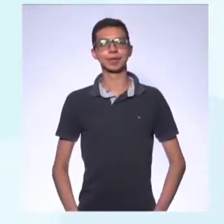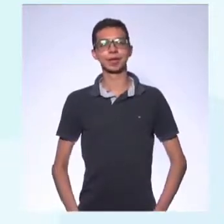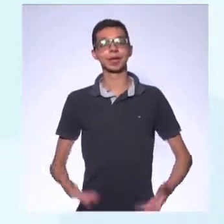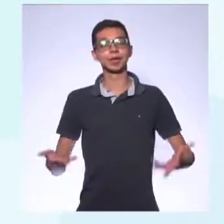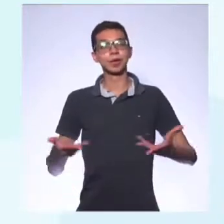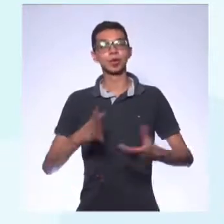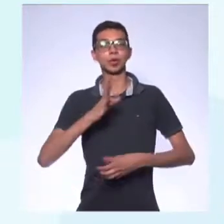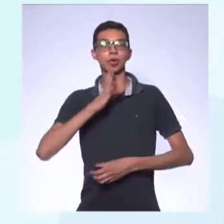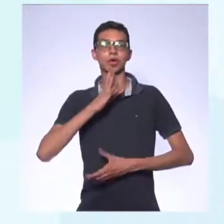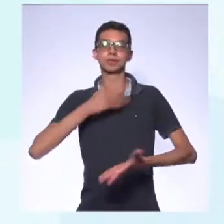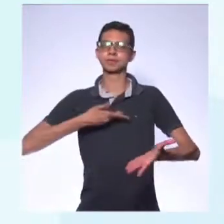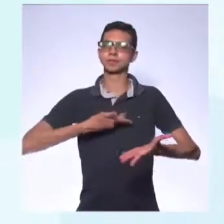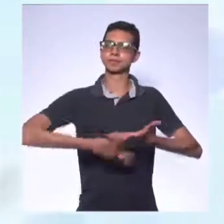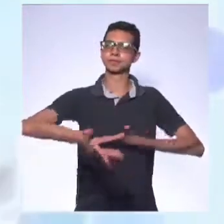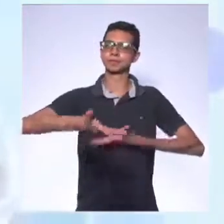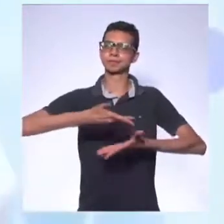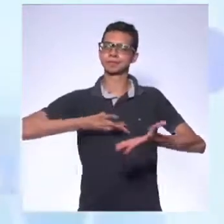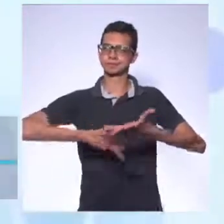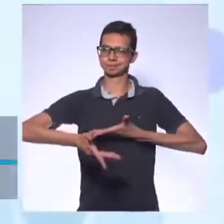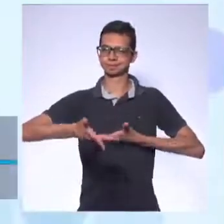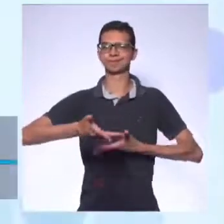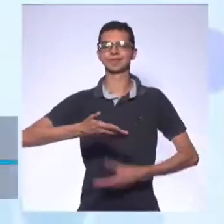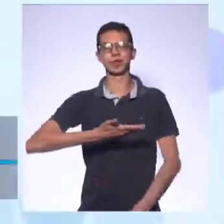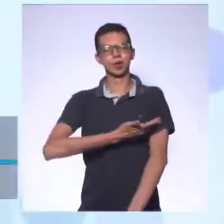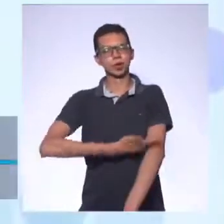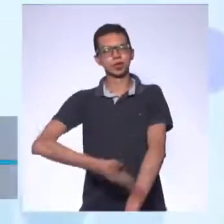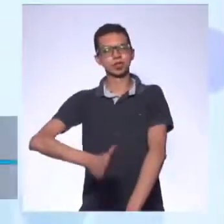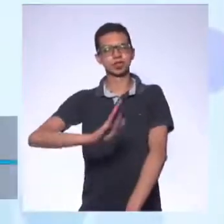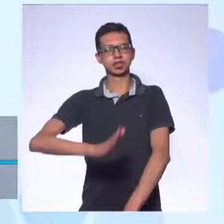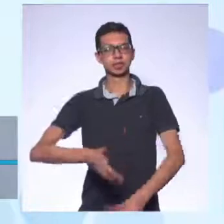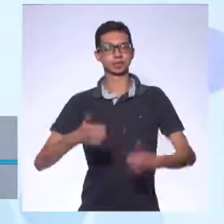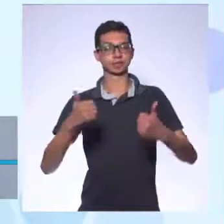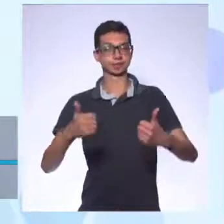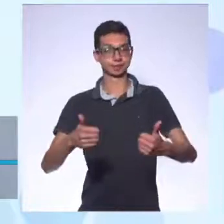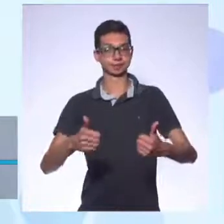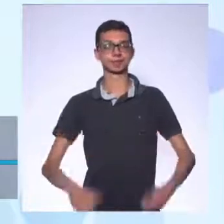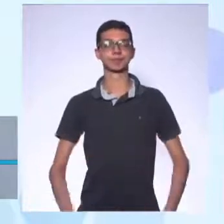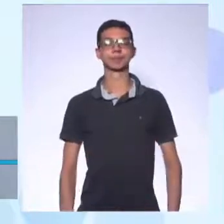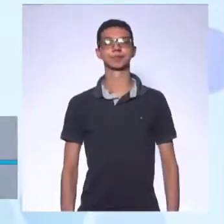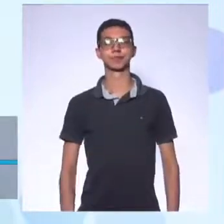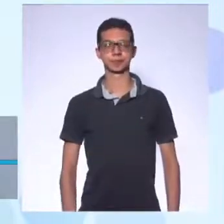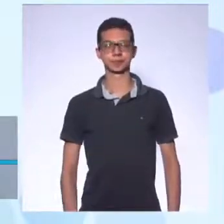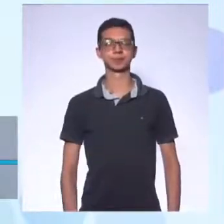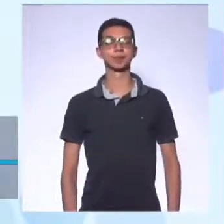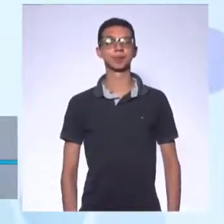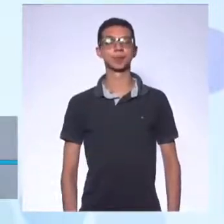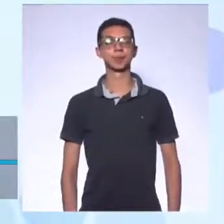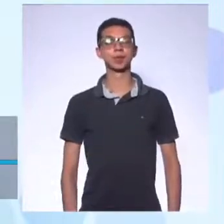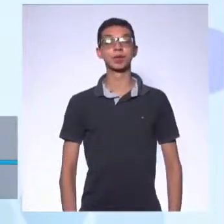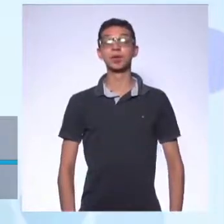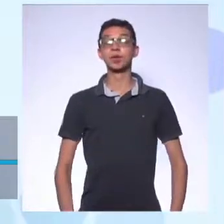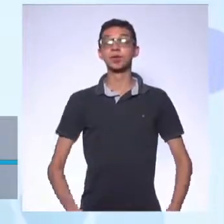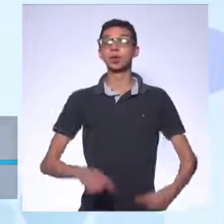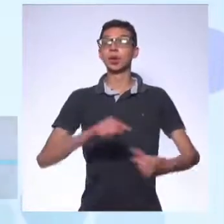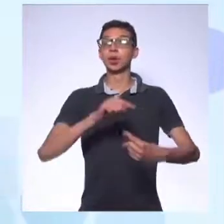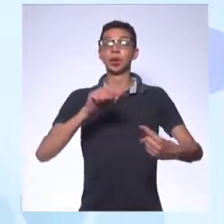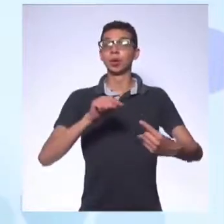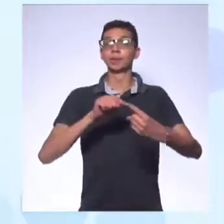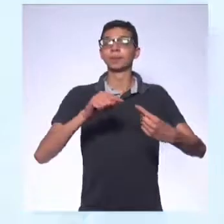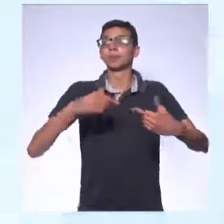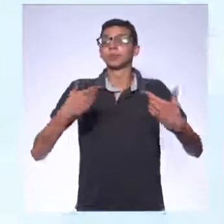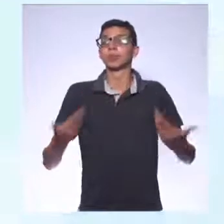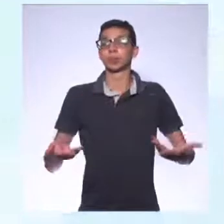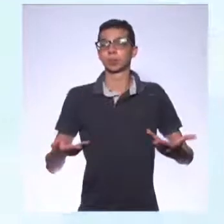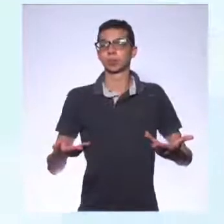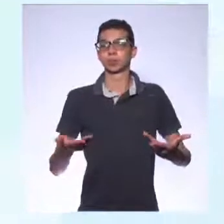conhecimento do jeito que a gente está acostumado a fazer aqui. Tá bom? Muito bem. E aí, ó, qual é o objetivo